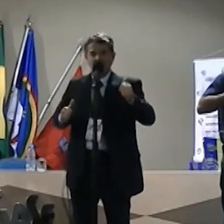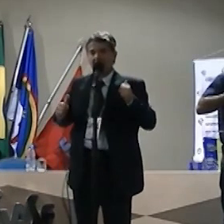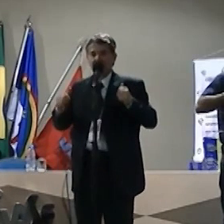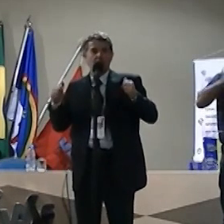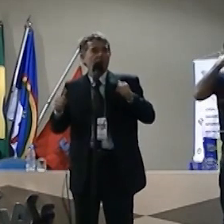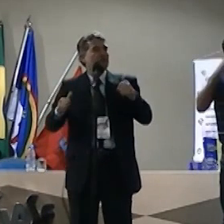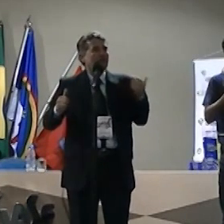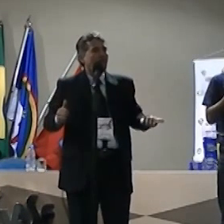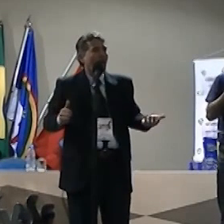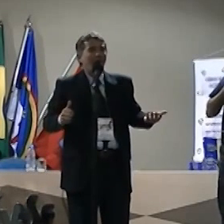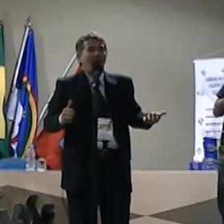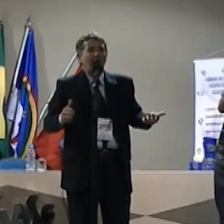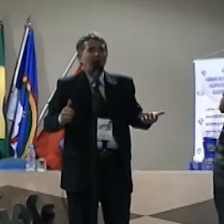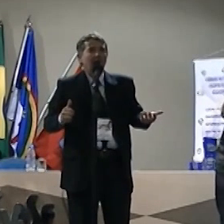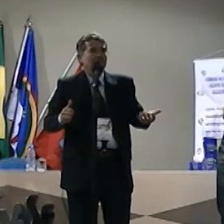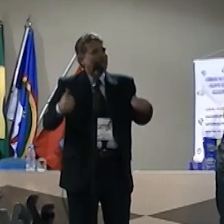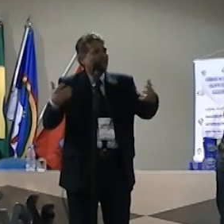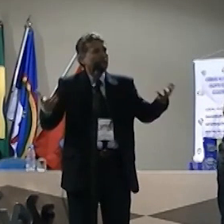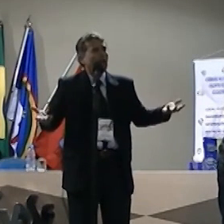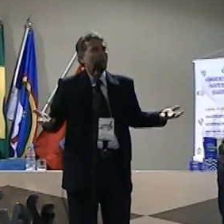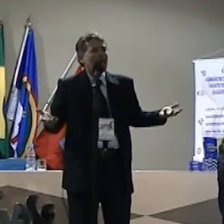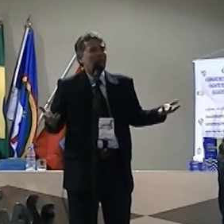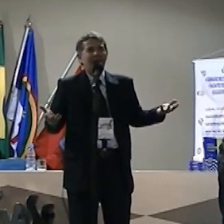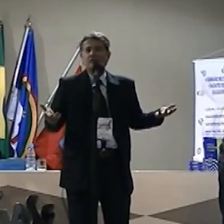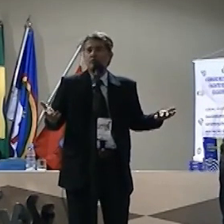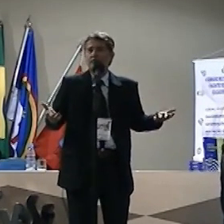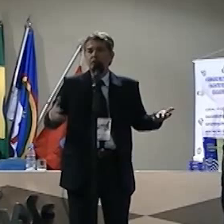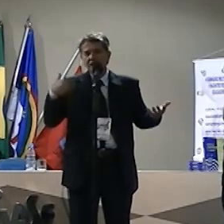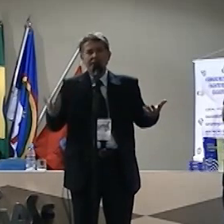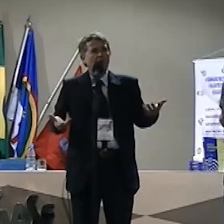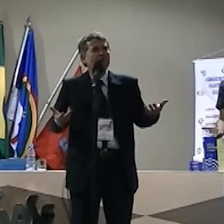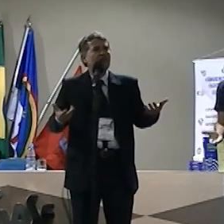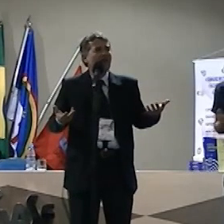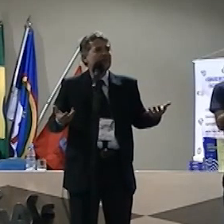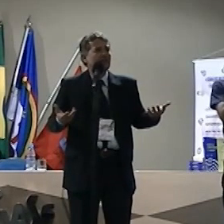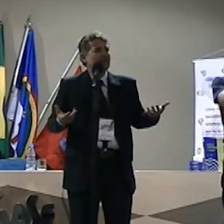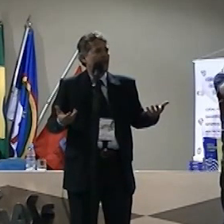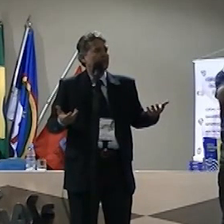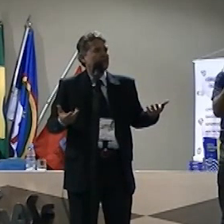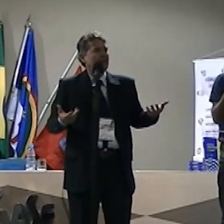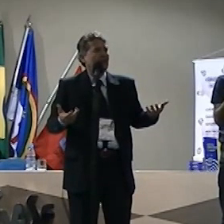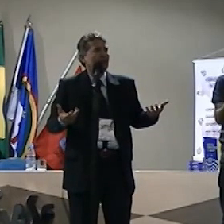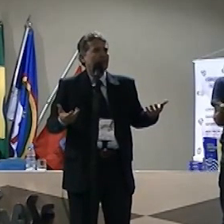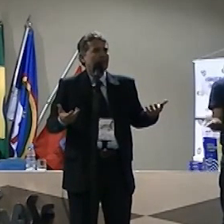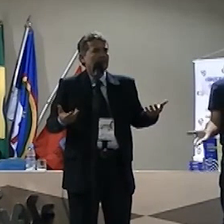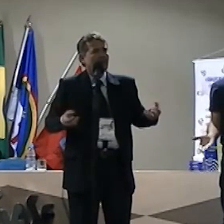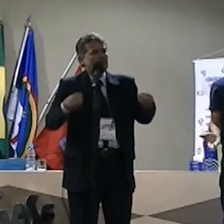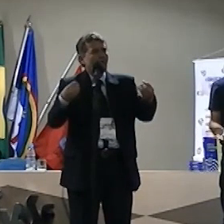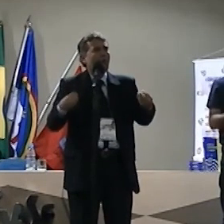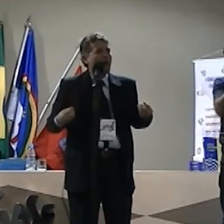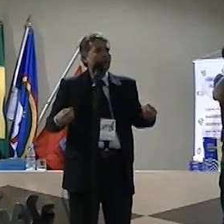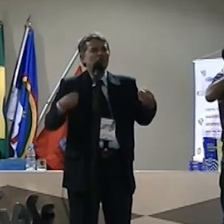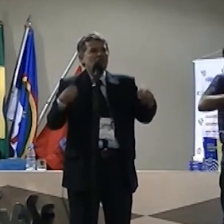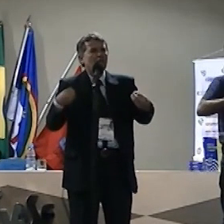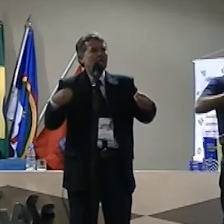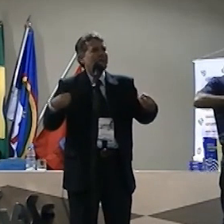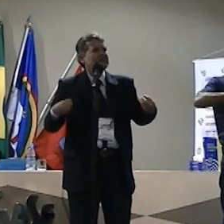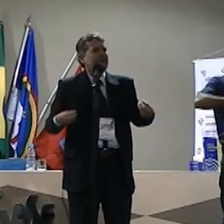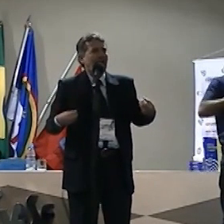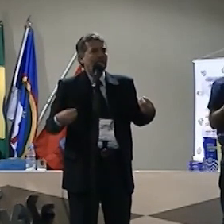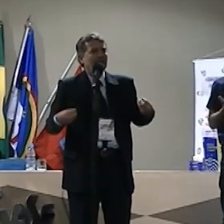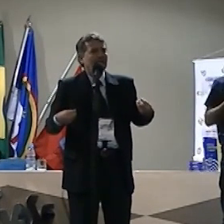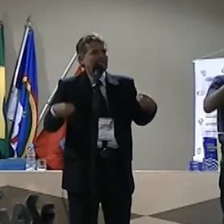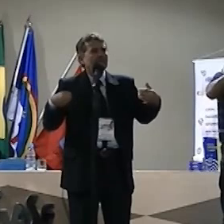perguntar A, perguntar B se eu posso. Pô, cara, tu tem que ter autonomia para resolver, tu tem que ter consciência do que está acontecendo. Tu é um ser humano digno